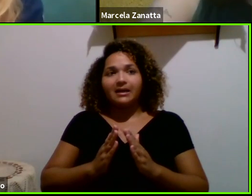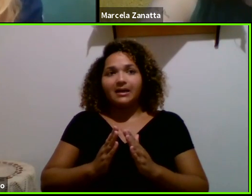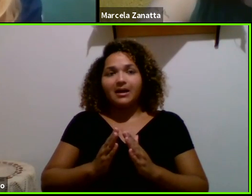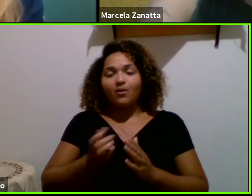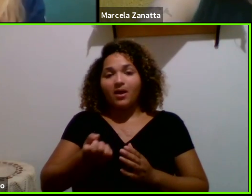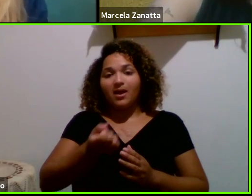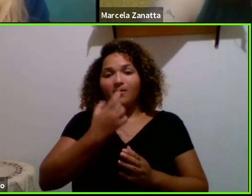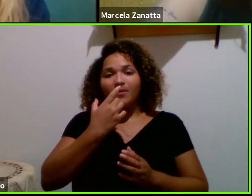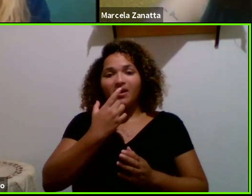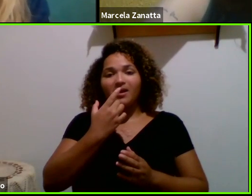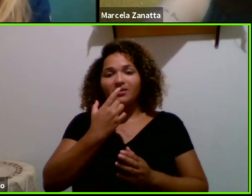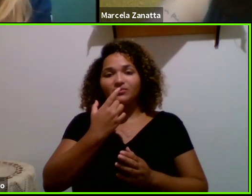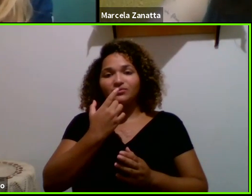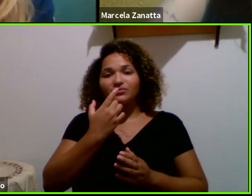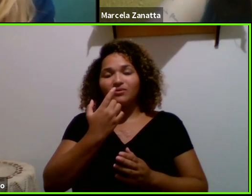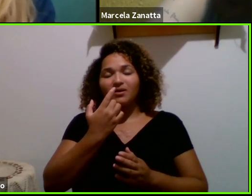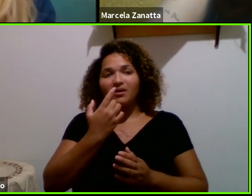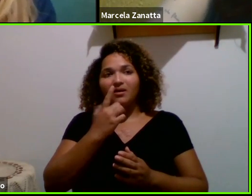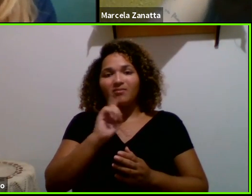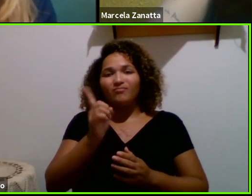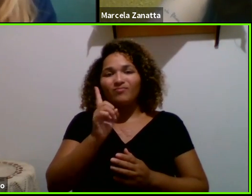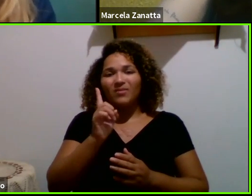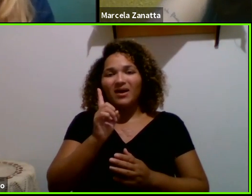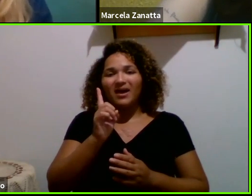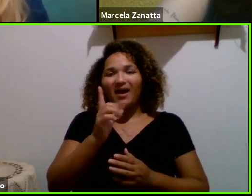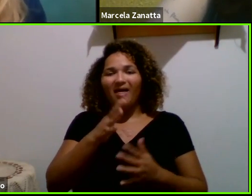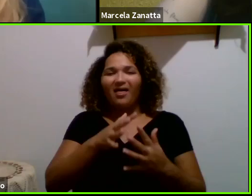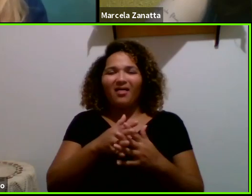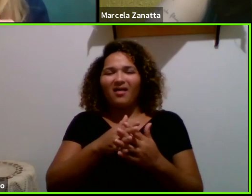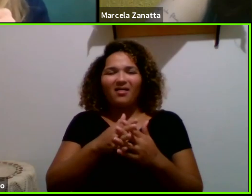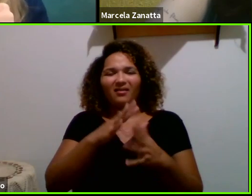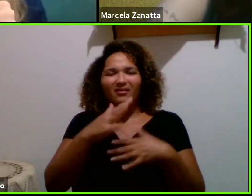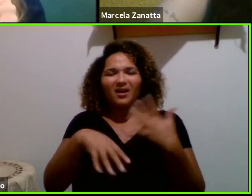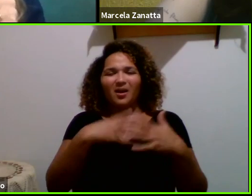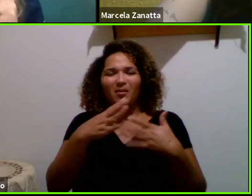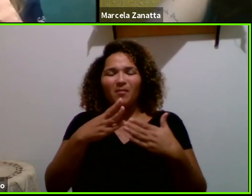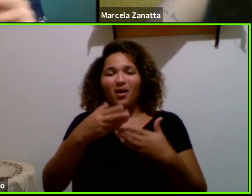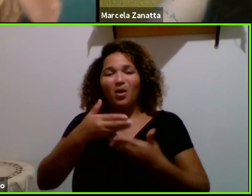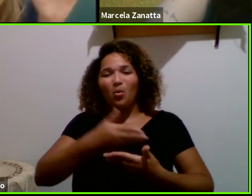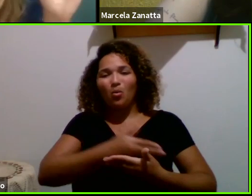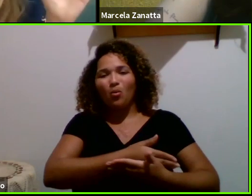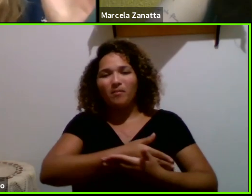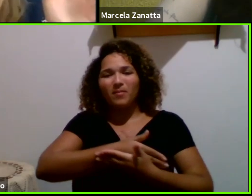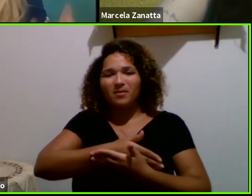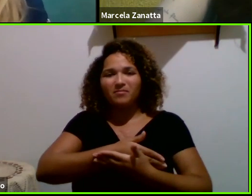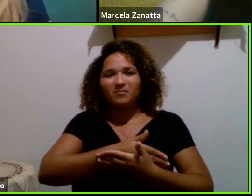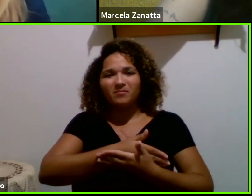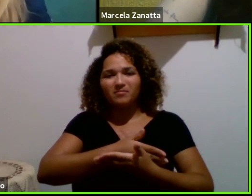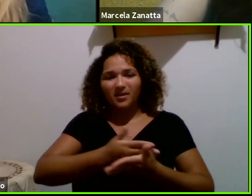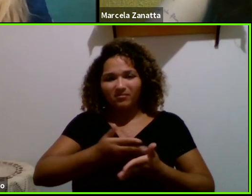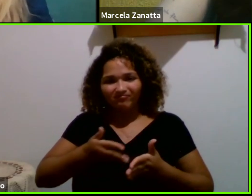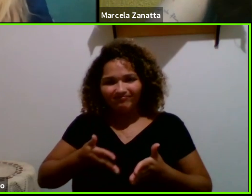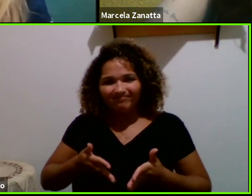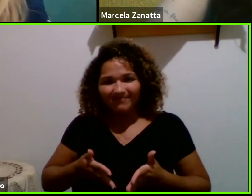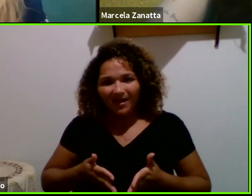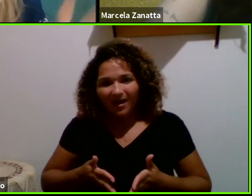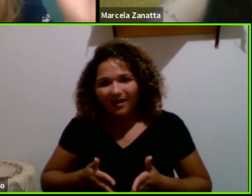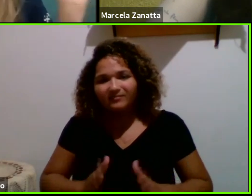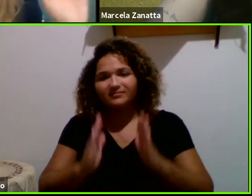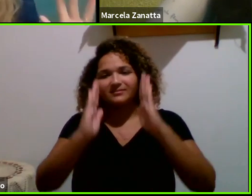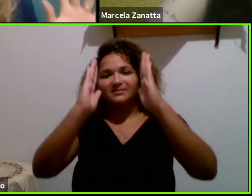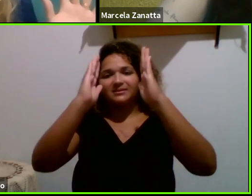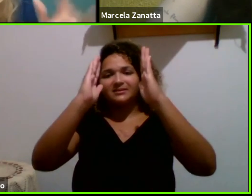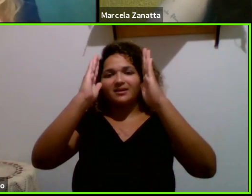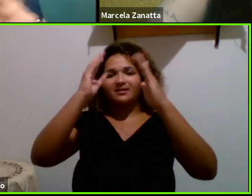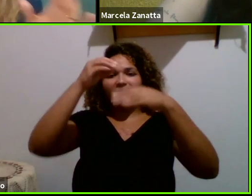risco dele ficar defletido, e numa evolução do parto, ele evoluía com uma desproporção cefalopélvica por